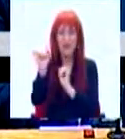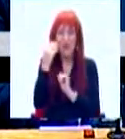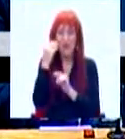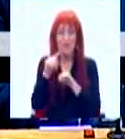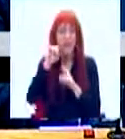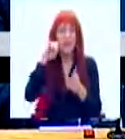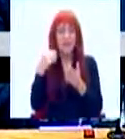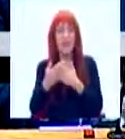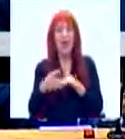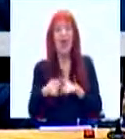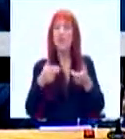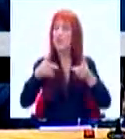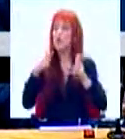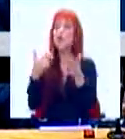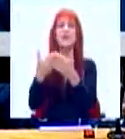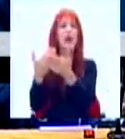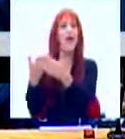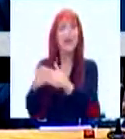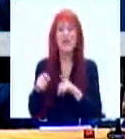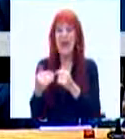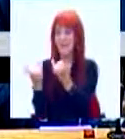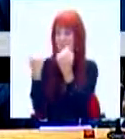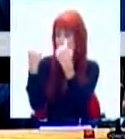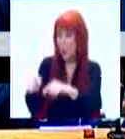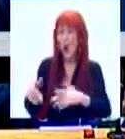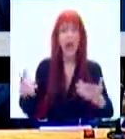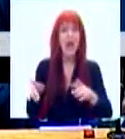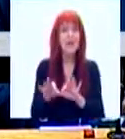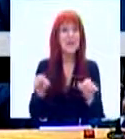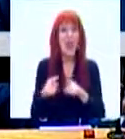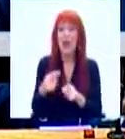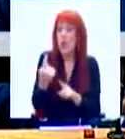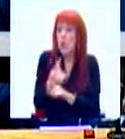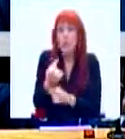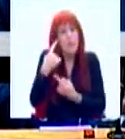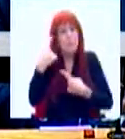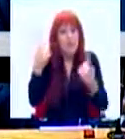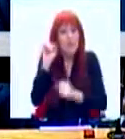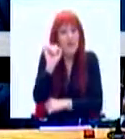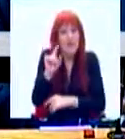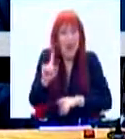a garantir a disponibilização desta informação como um bem público.